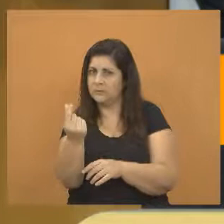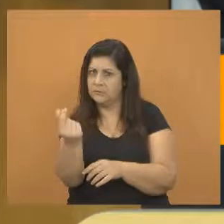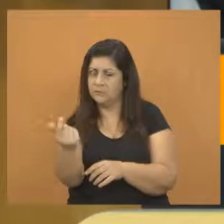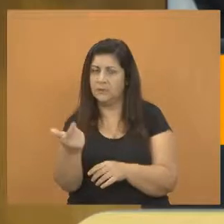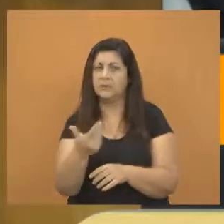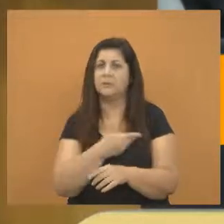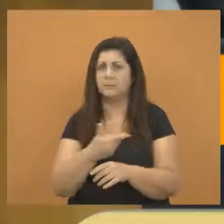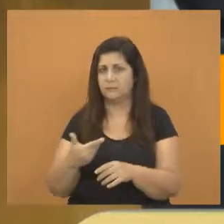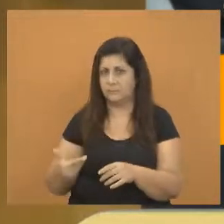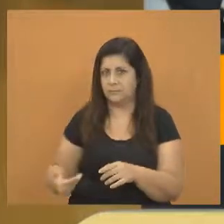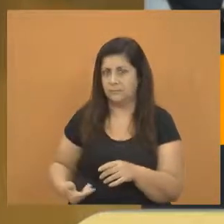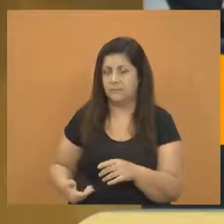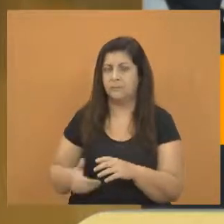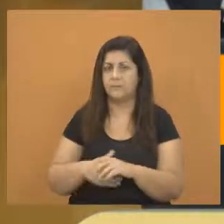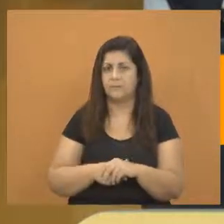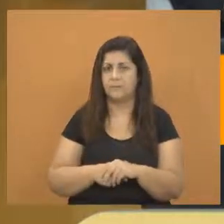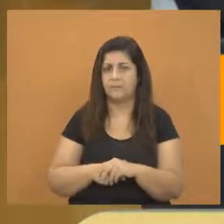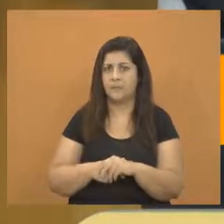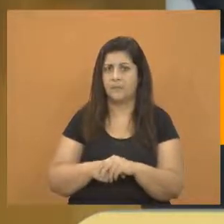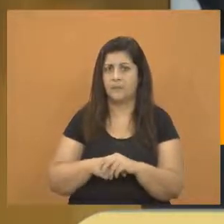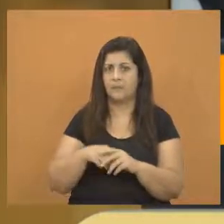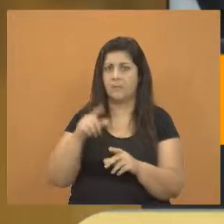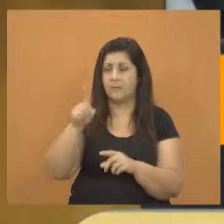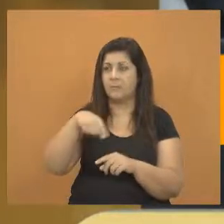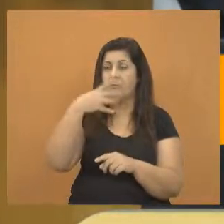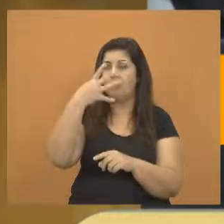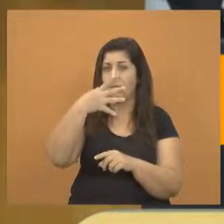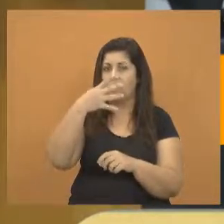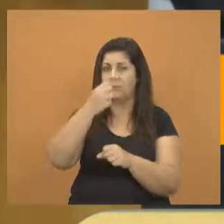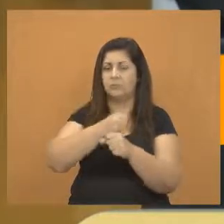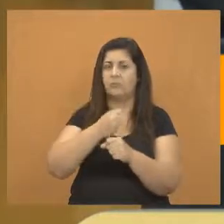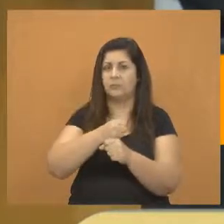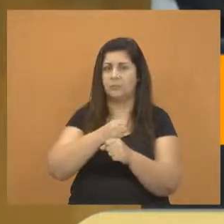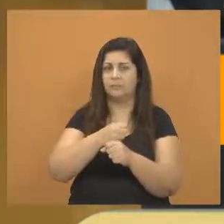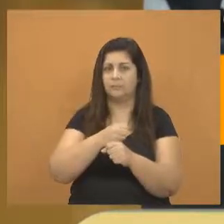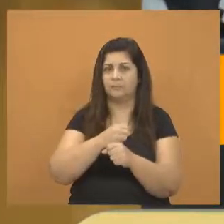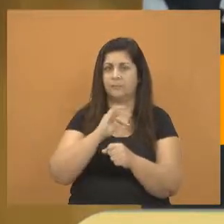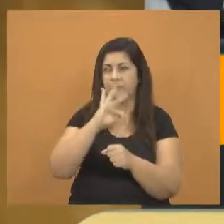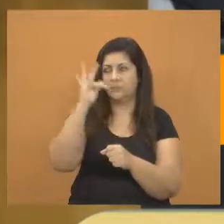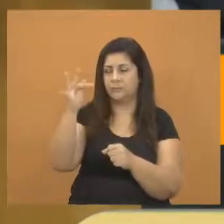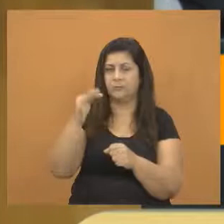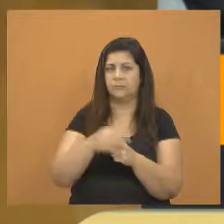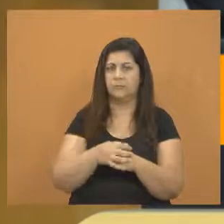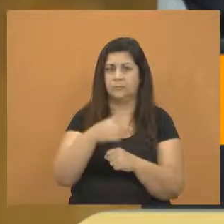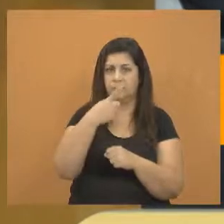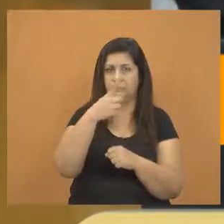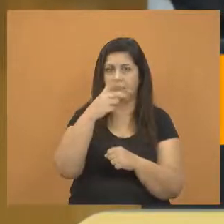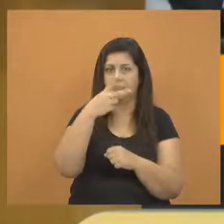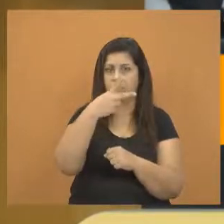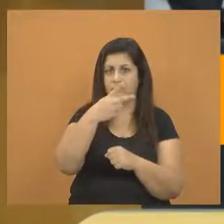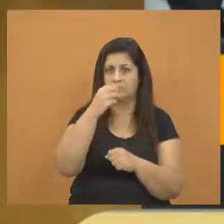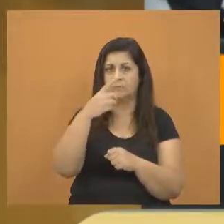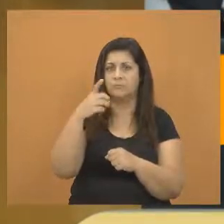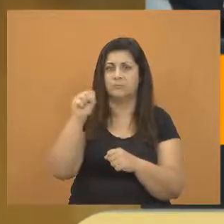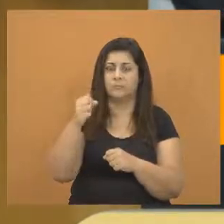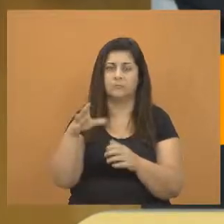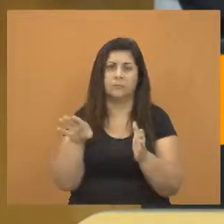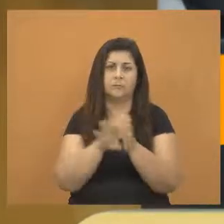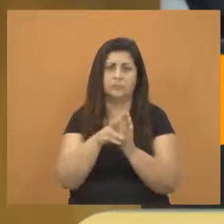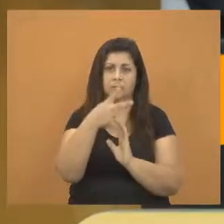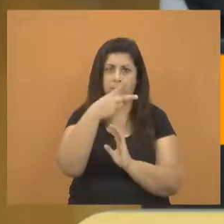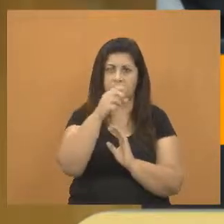governo para o próximo quadriênio 2018 a 2021. Eu não sei